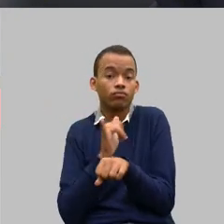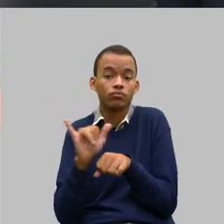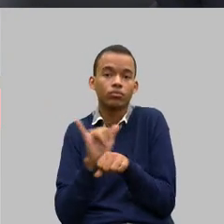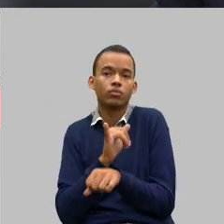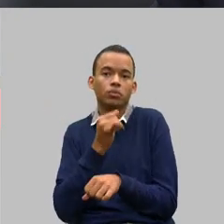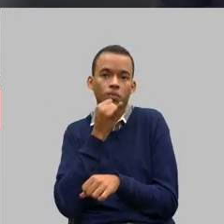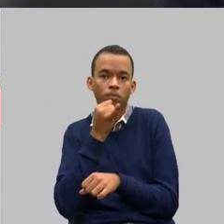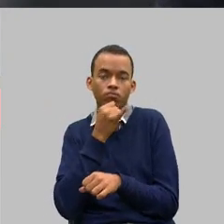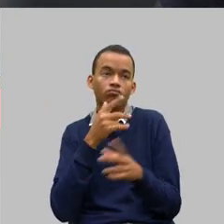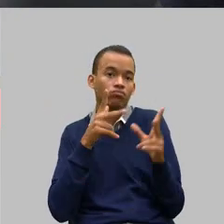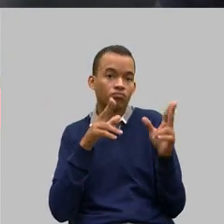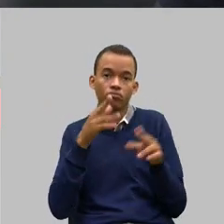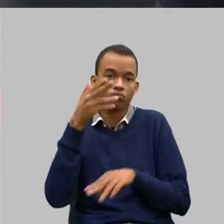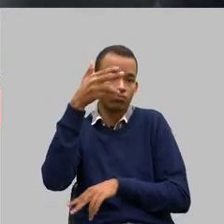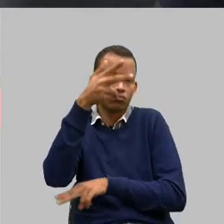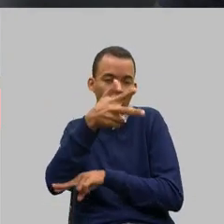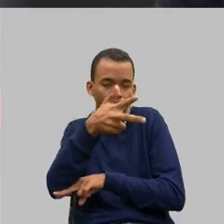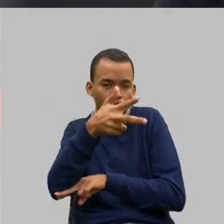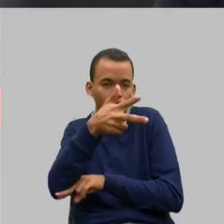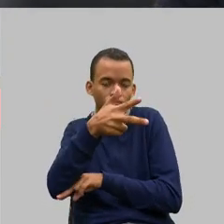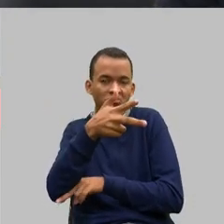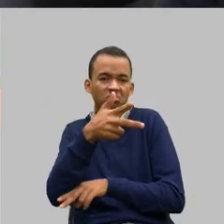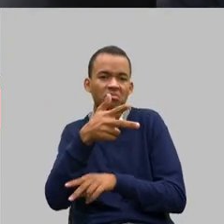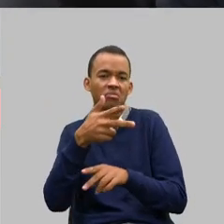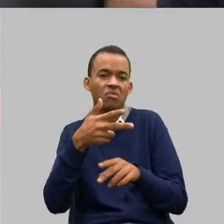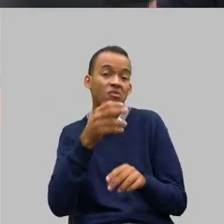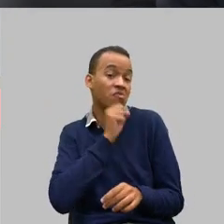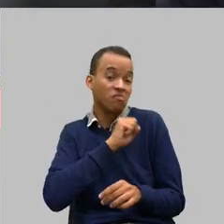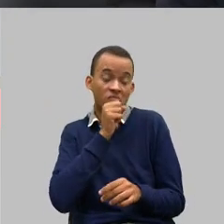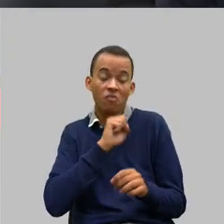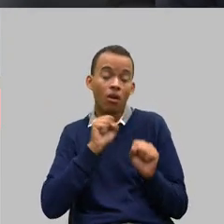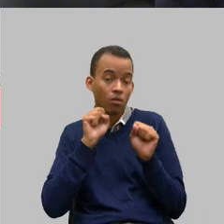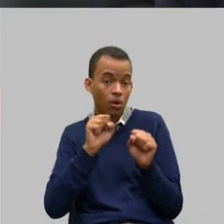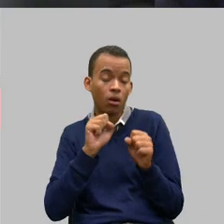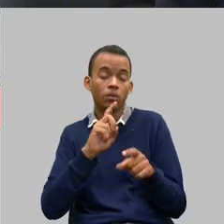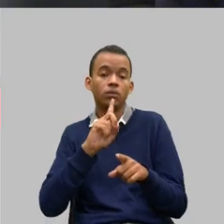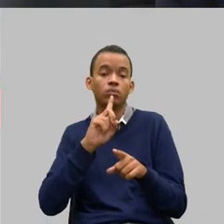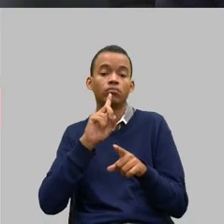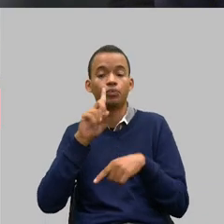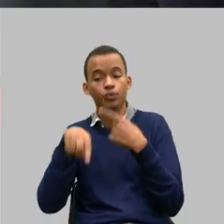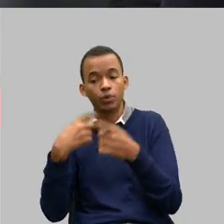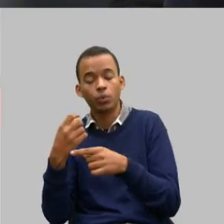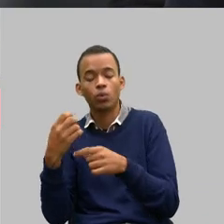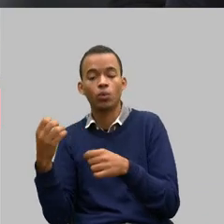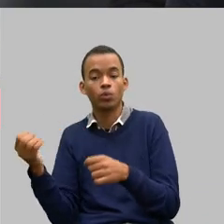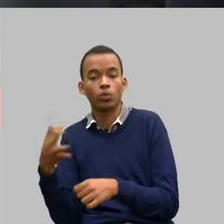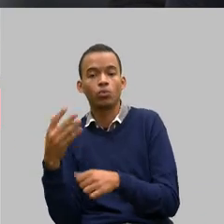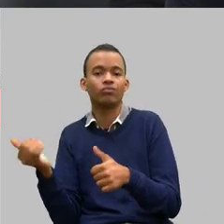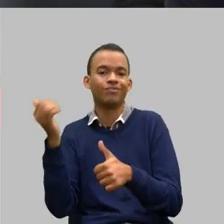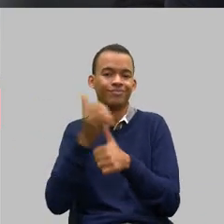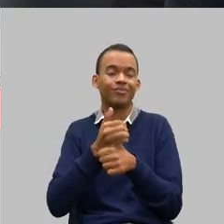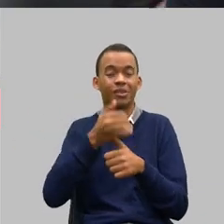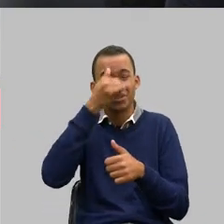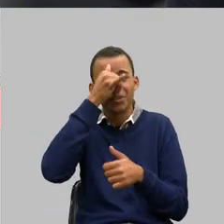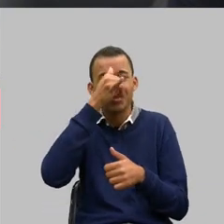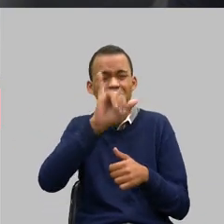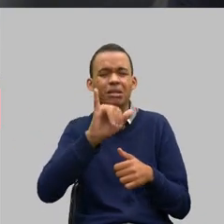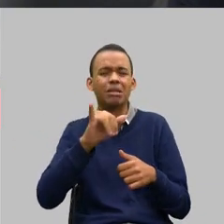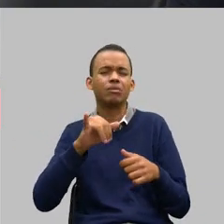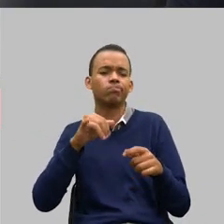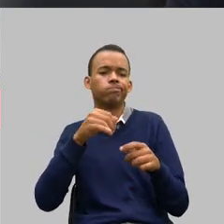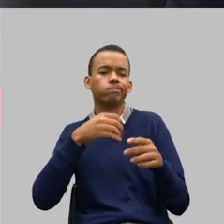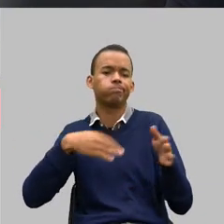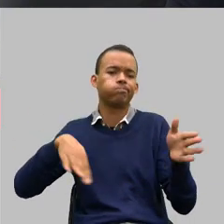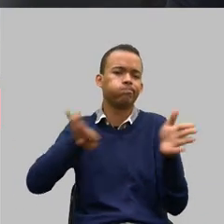aquele que estava lá até a chegar obada do radar novo para que a gente pudesse não correr o risco de termos ali vidas ceifadas e famílias